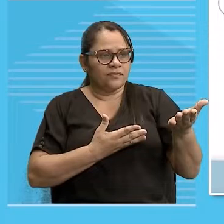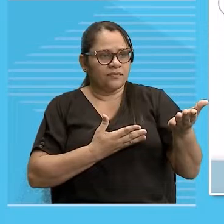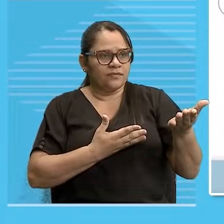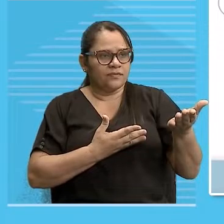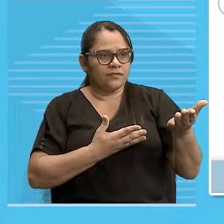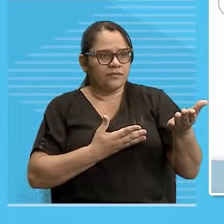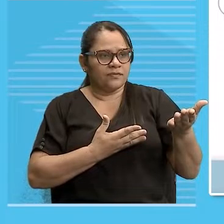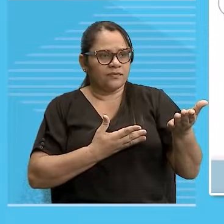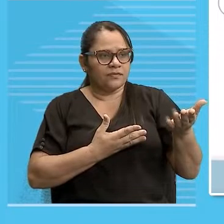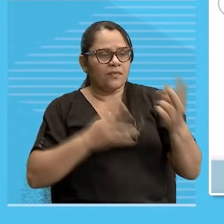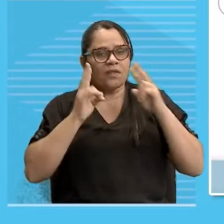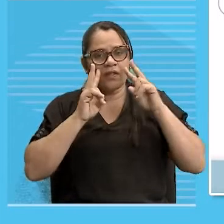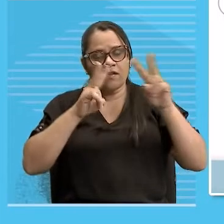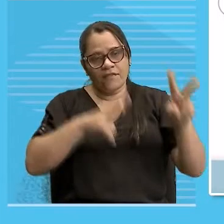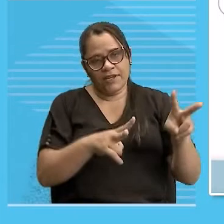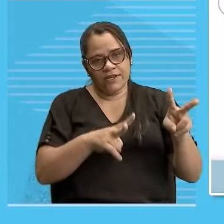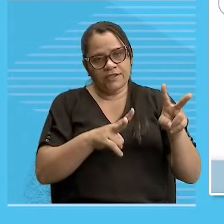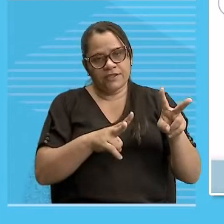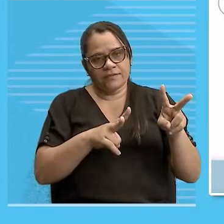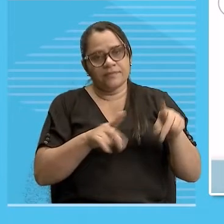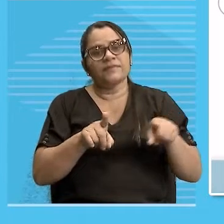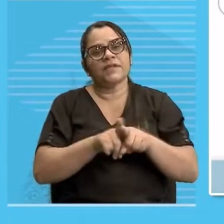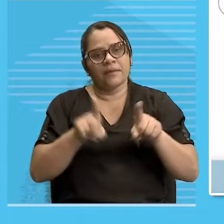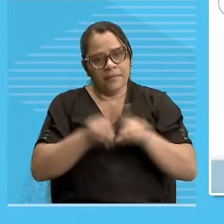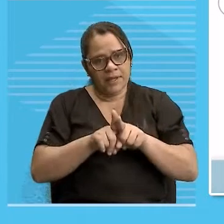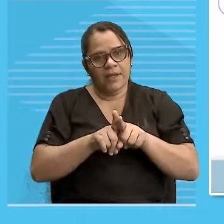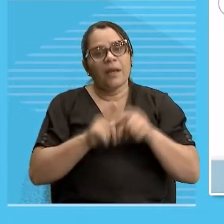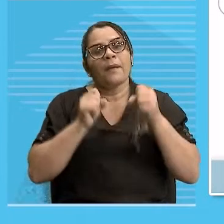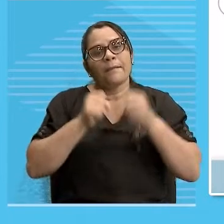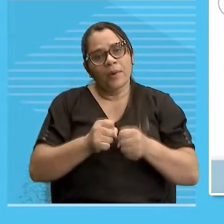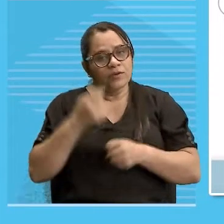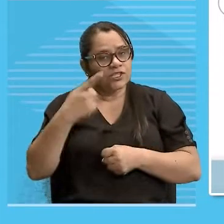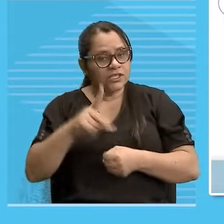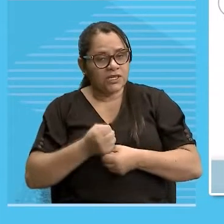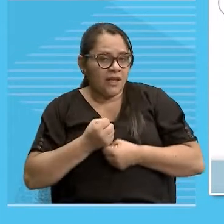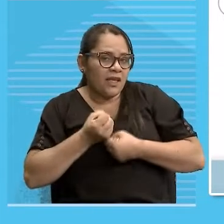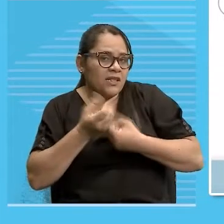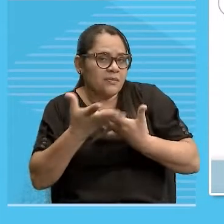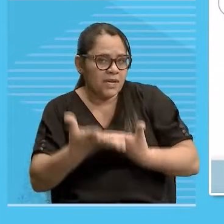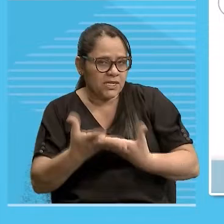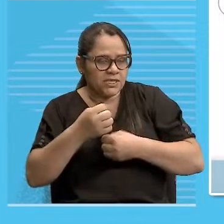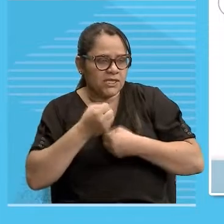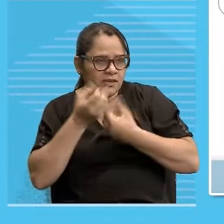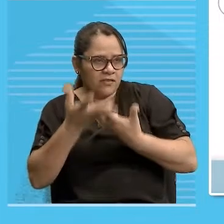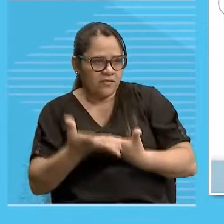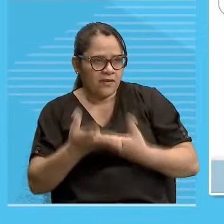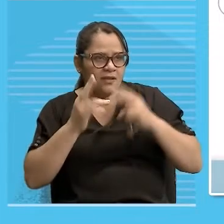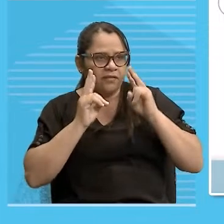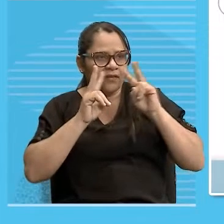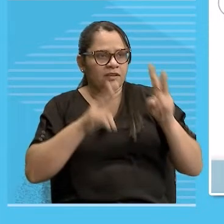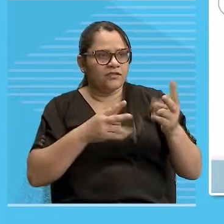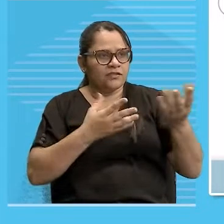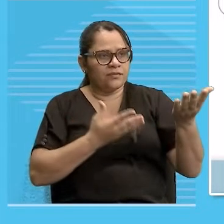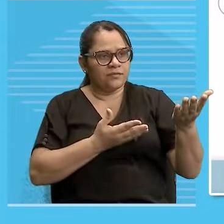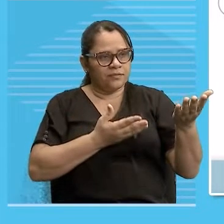aqui você tem, também pode ser chamado de expressivo, colocar logo os dois nomes, né?